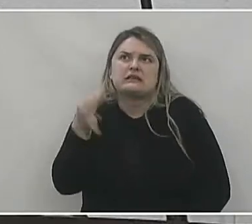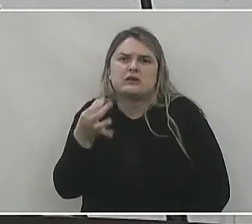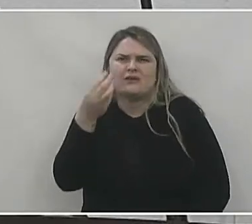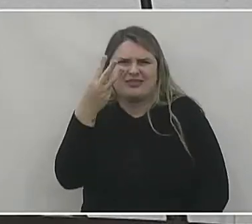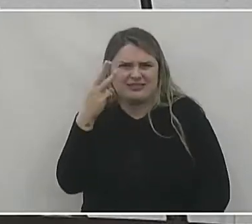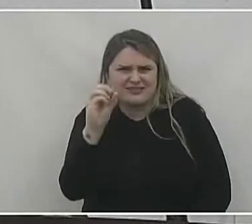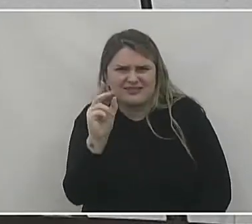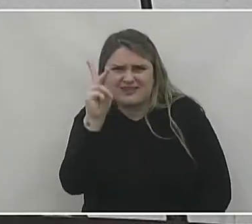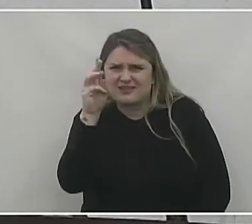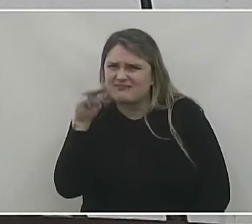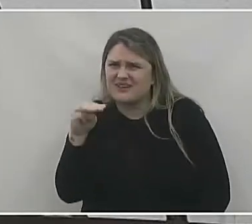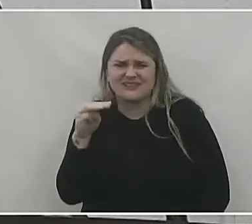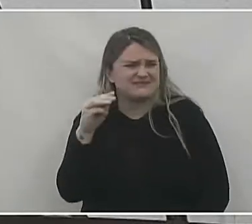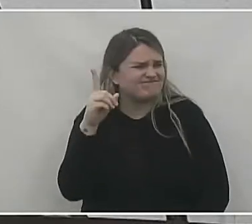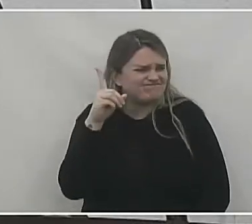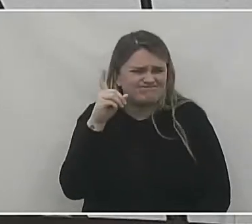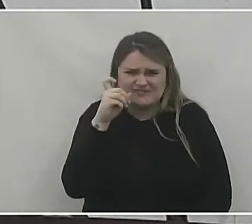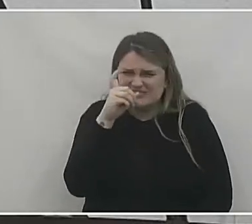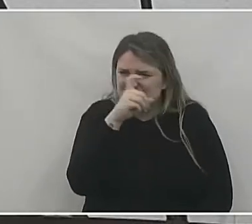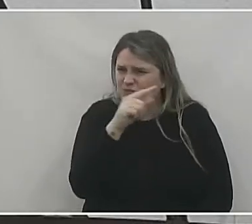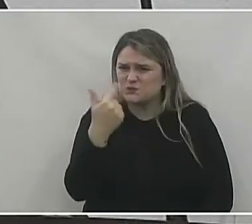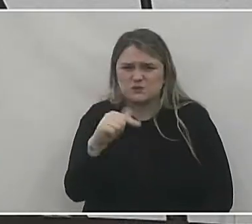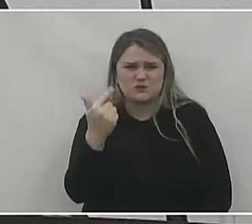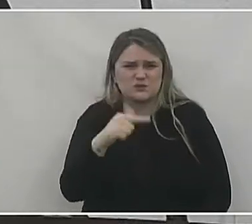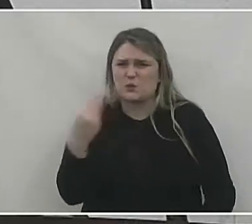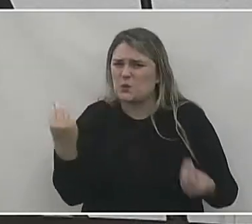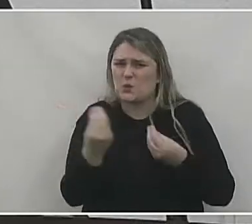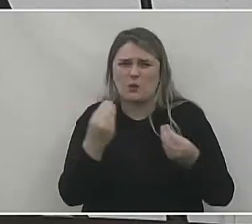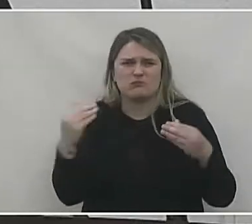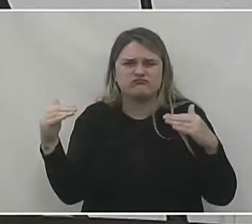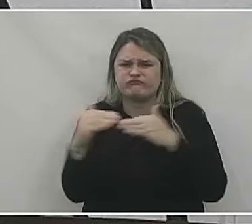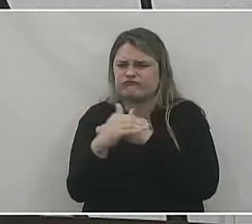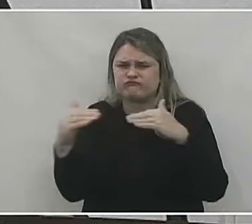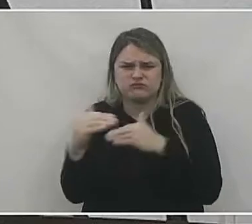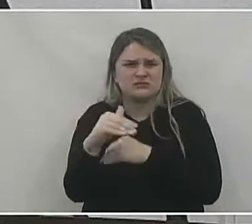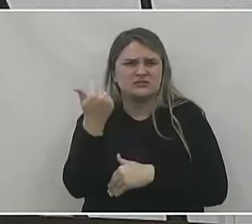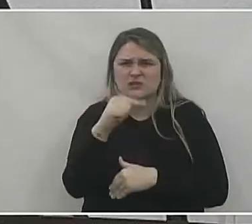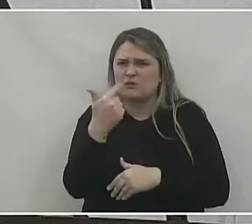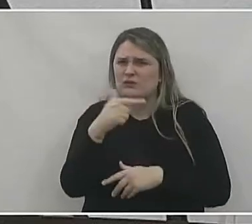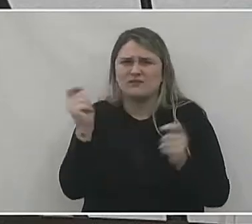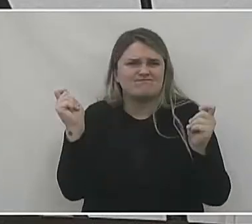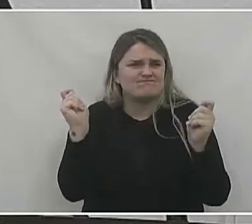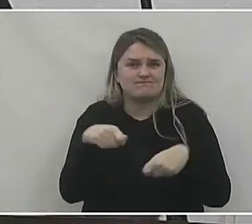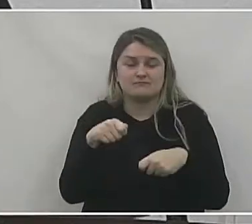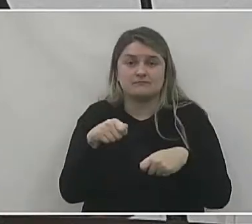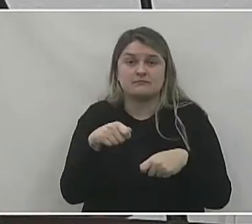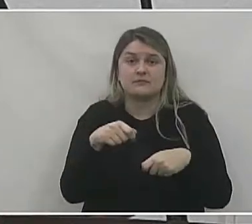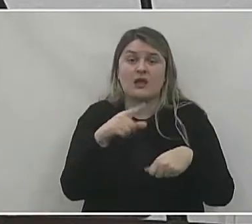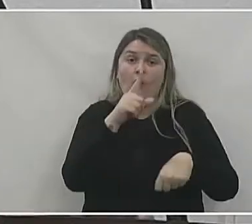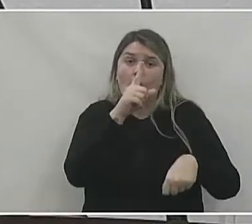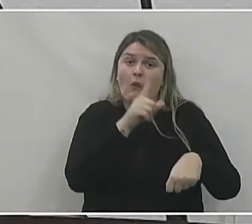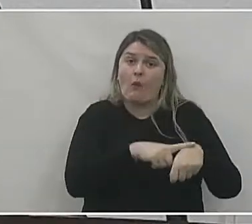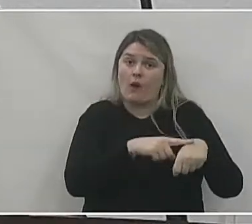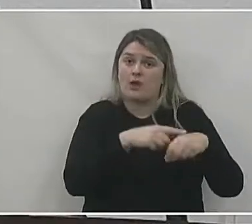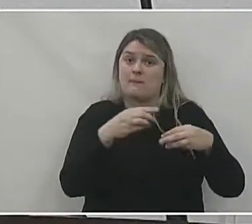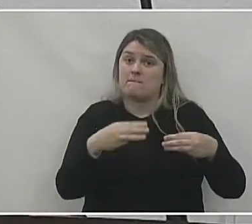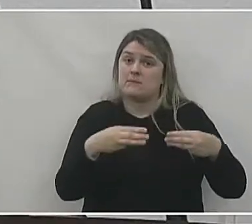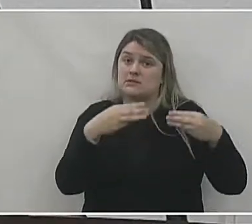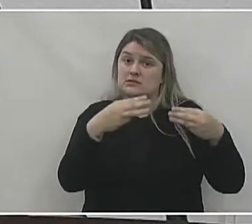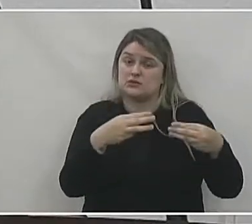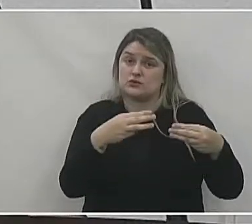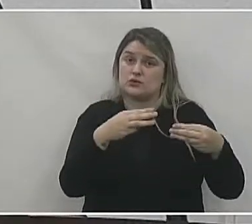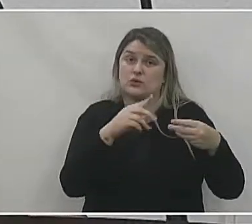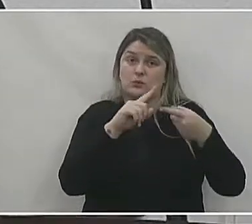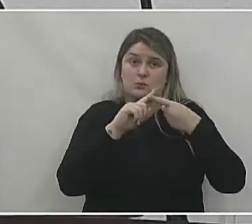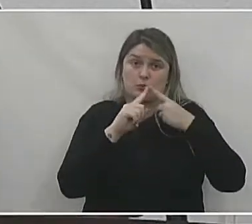quilômetros que está intransitável. Não tem mais condições de transitar. E ele nos prometeu